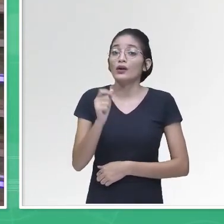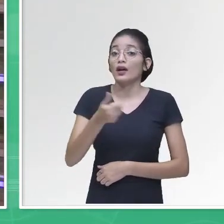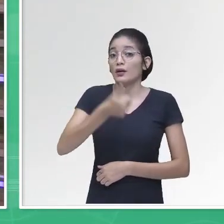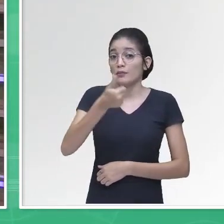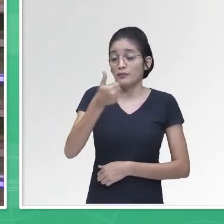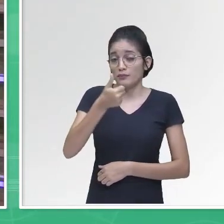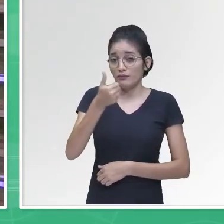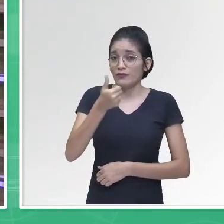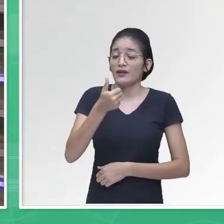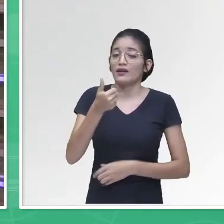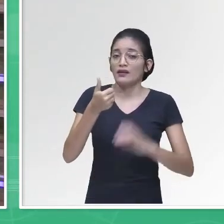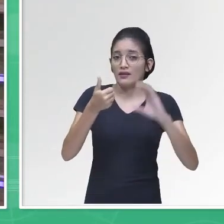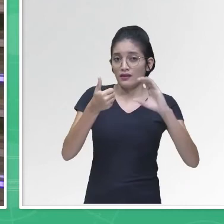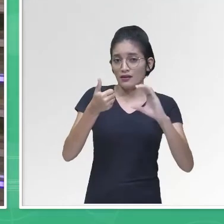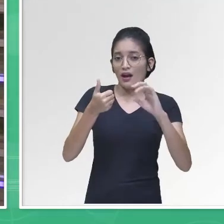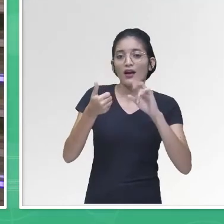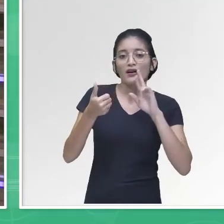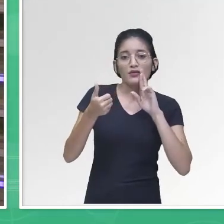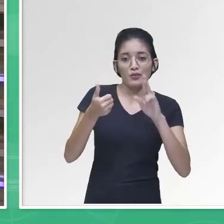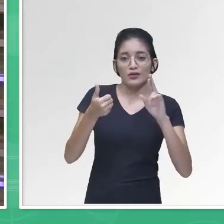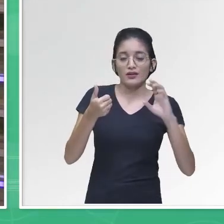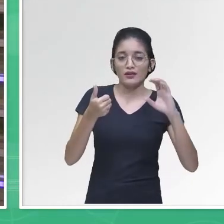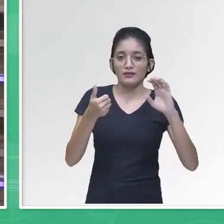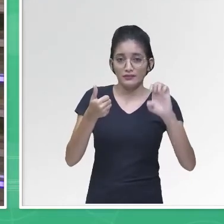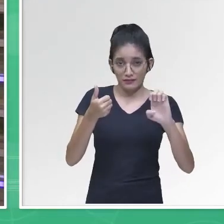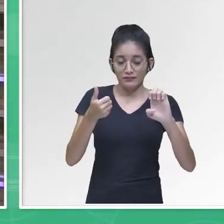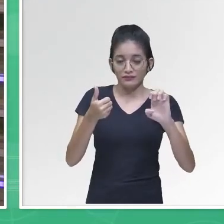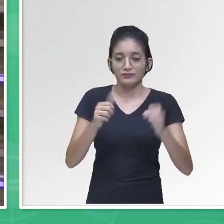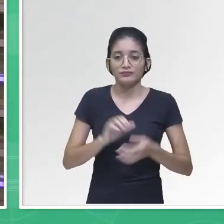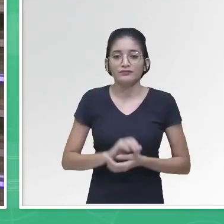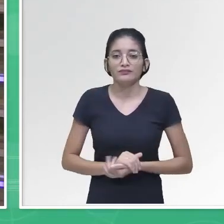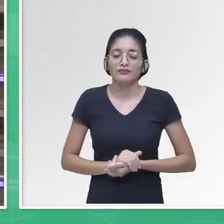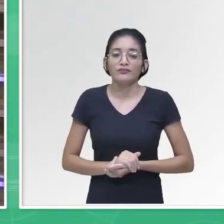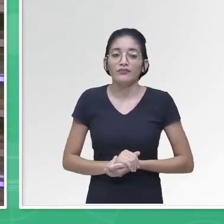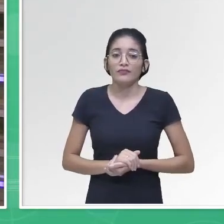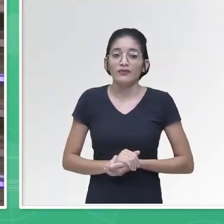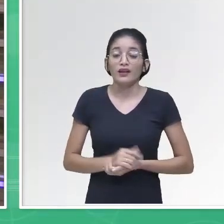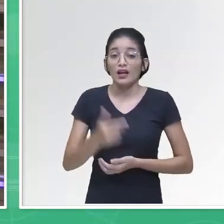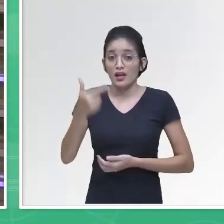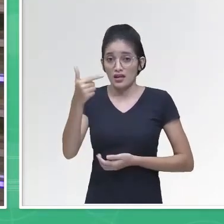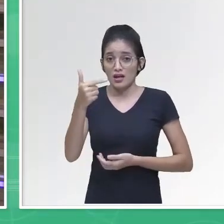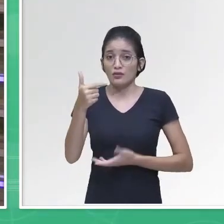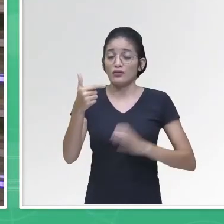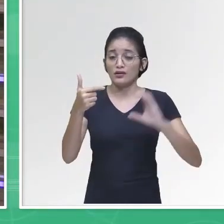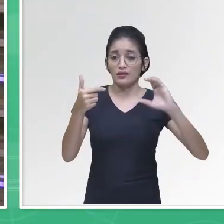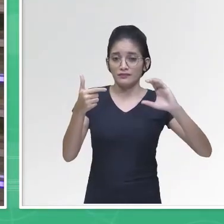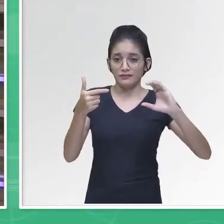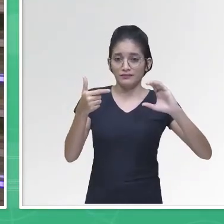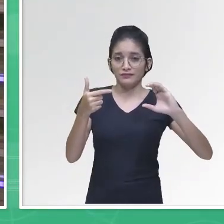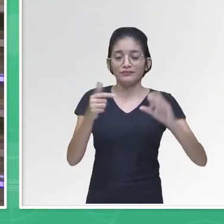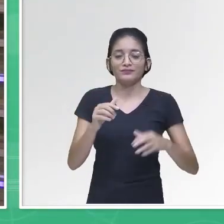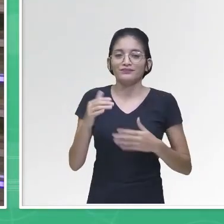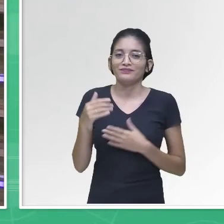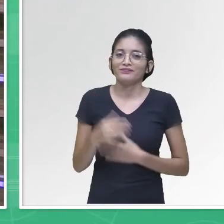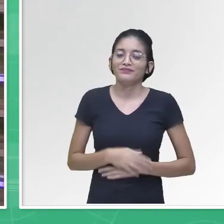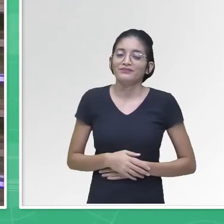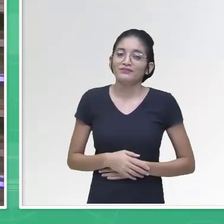é a resposta letra E. E a questão 2 é a resposta C. Bacana,